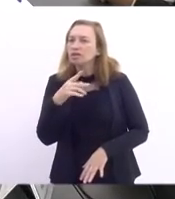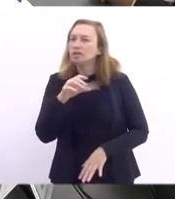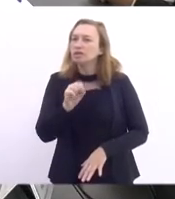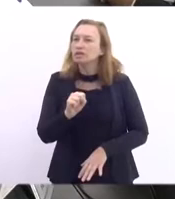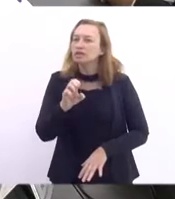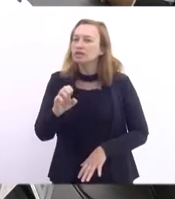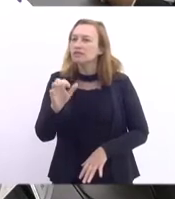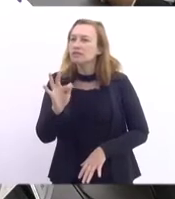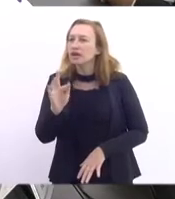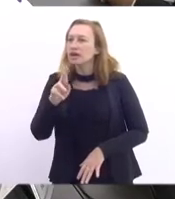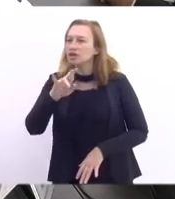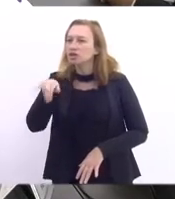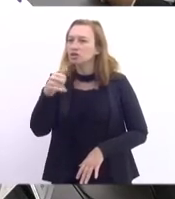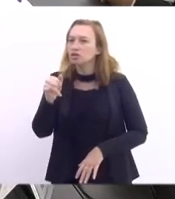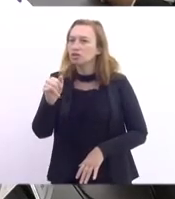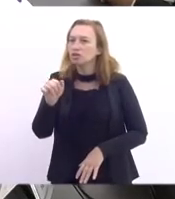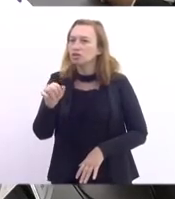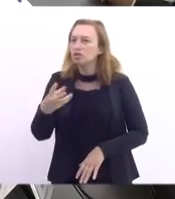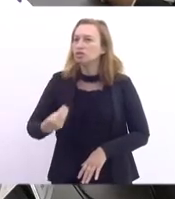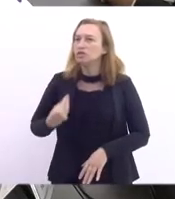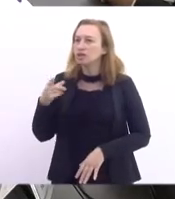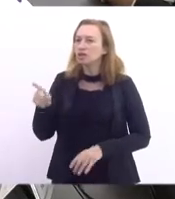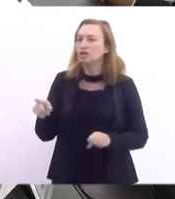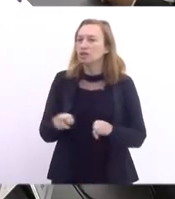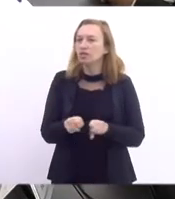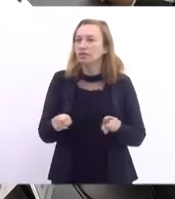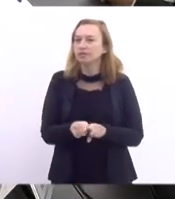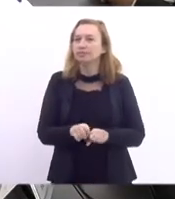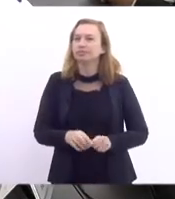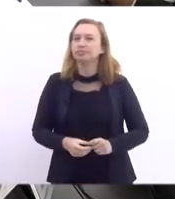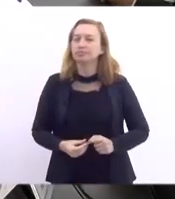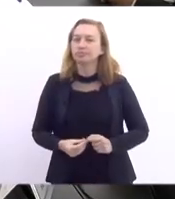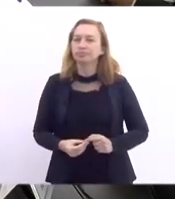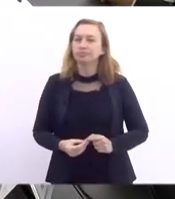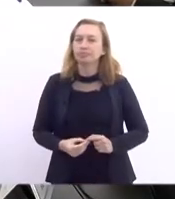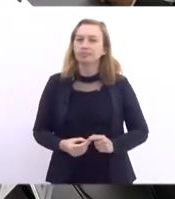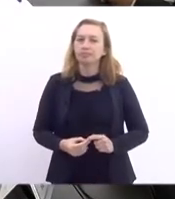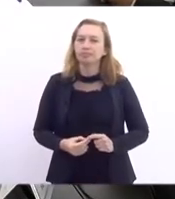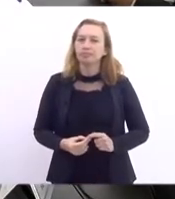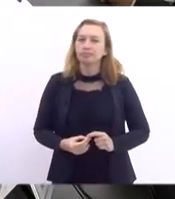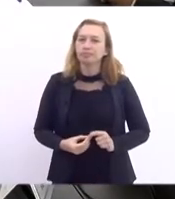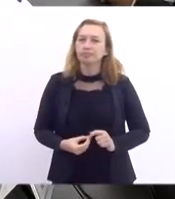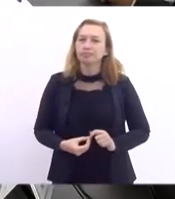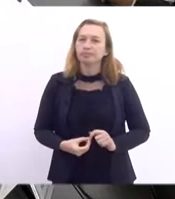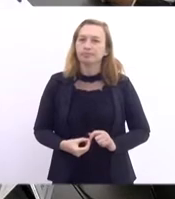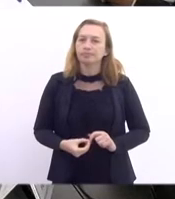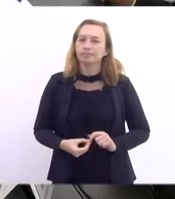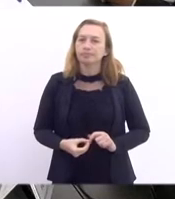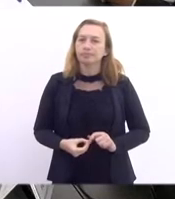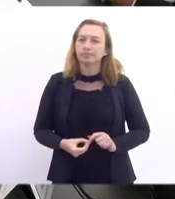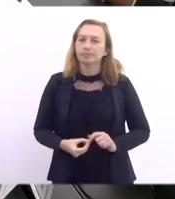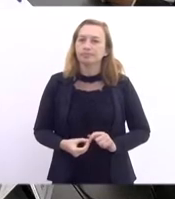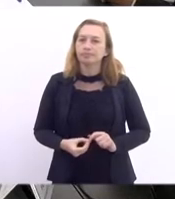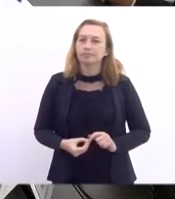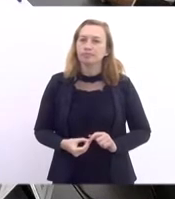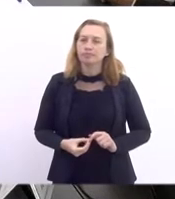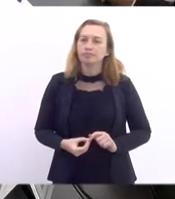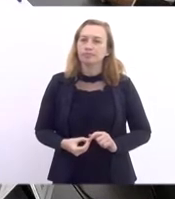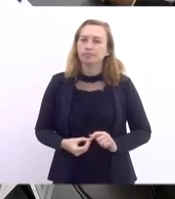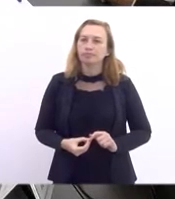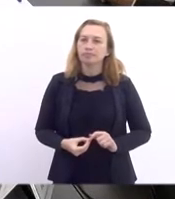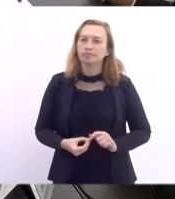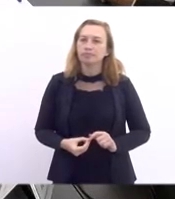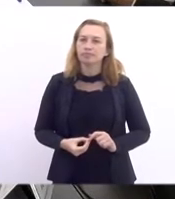franja e aqui presente também pela na presença na na